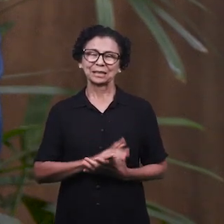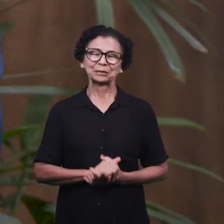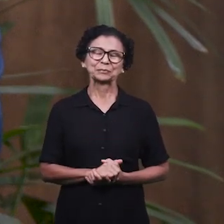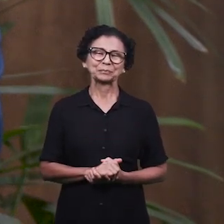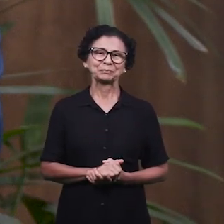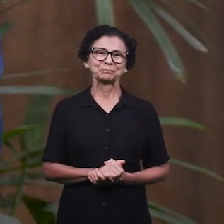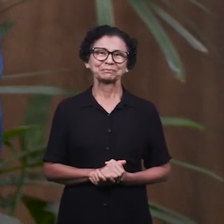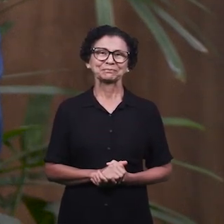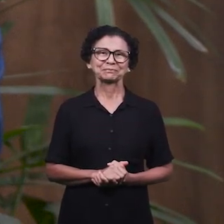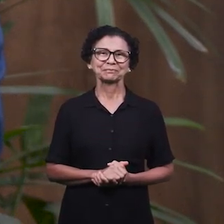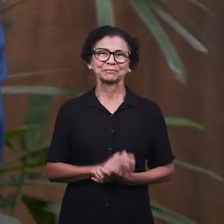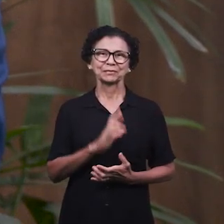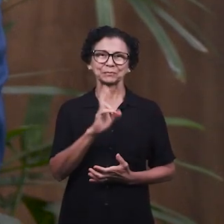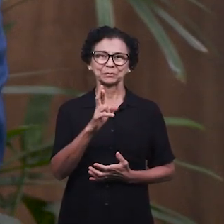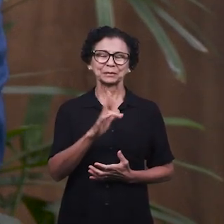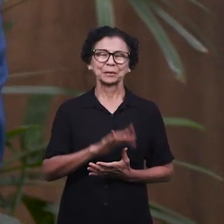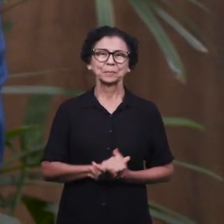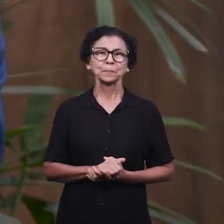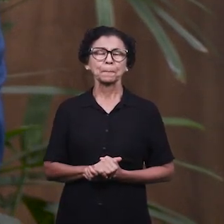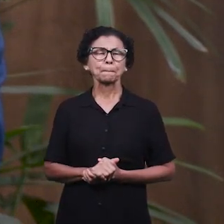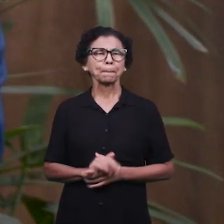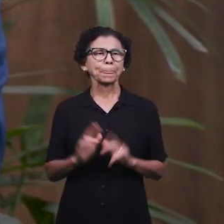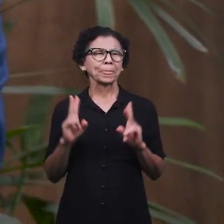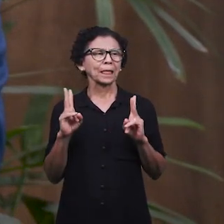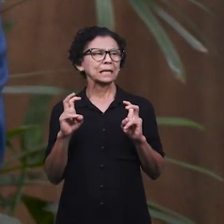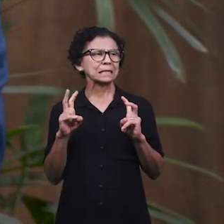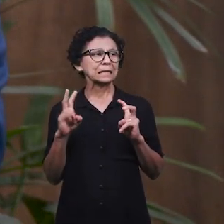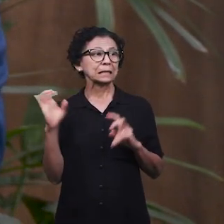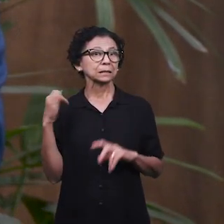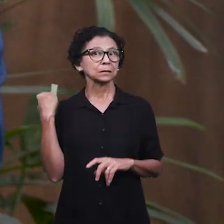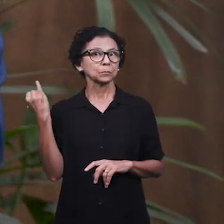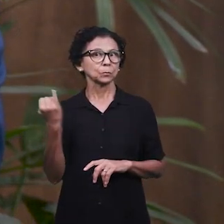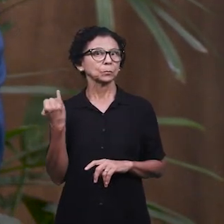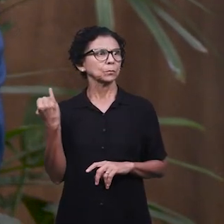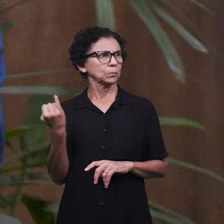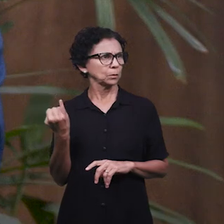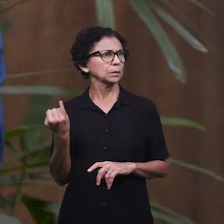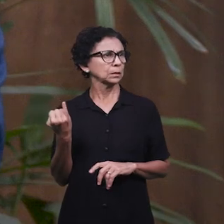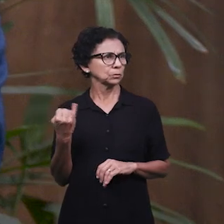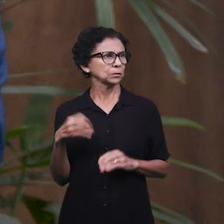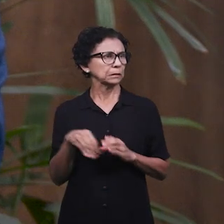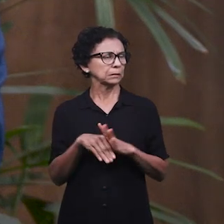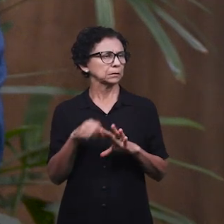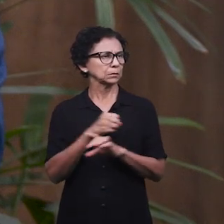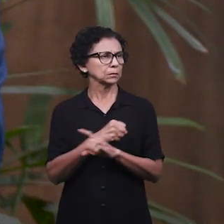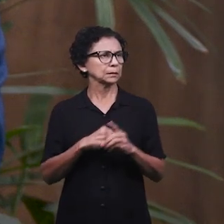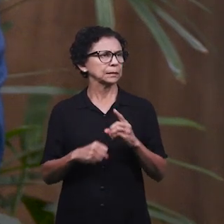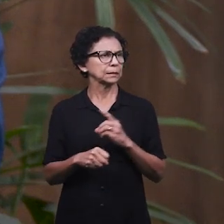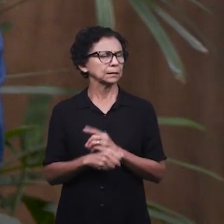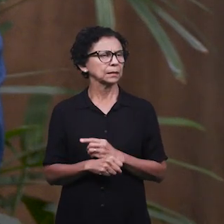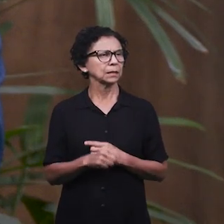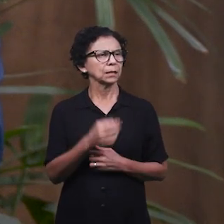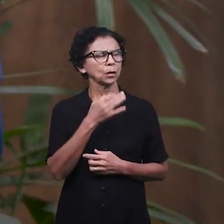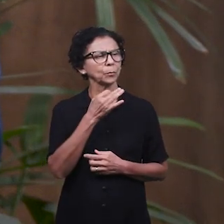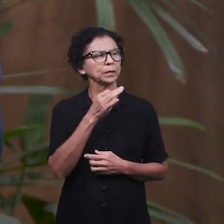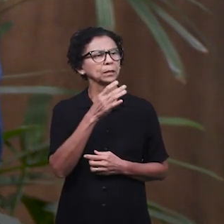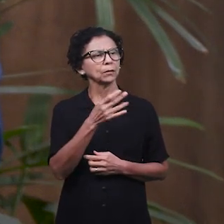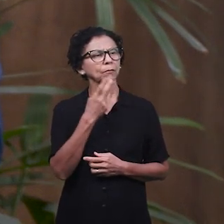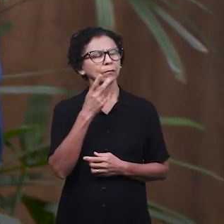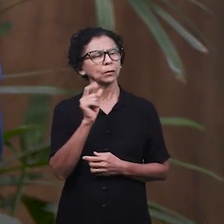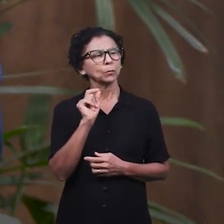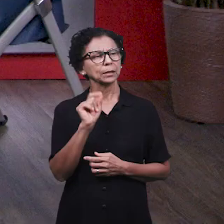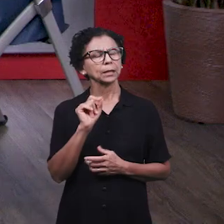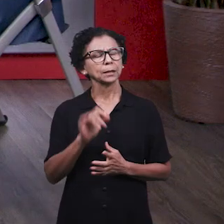dúvida. Doutora Hermínia, esse tema é um tema muito importante dentro da nossa sociedade. O que a senhora gostaria de falar para